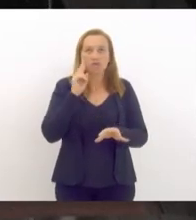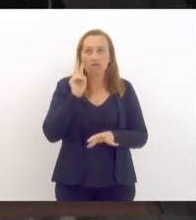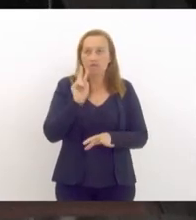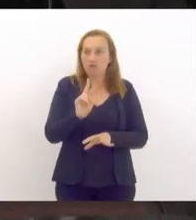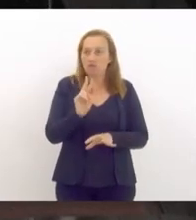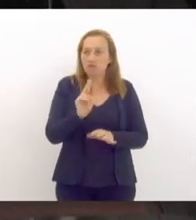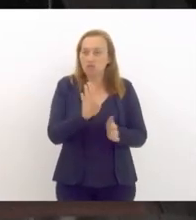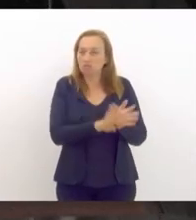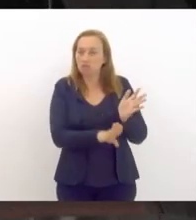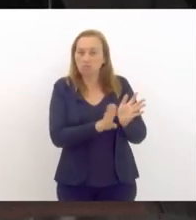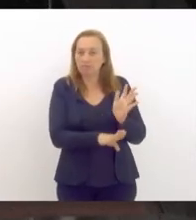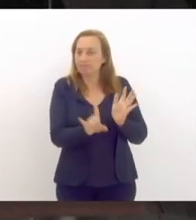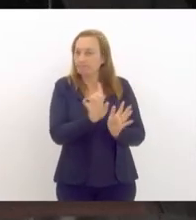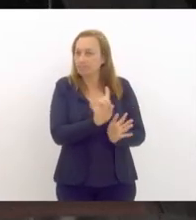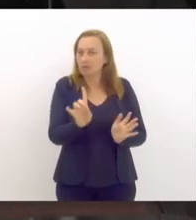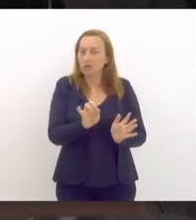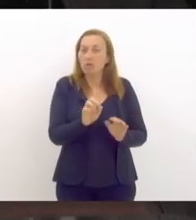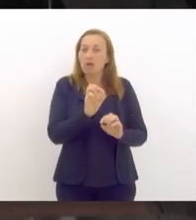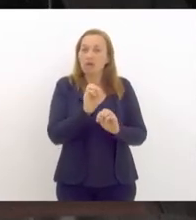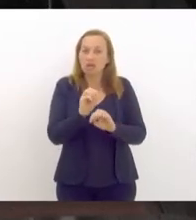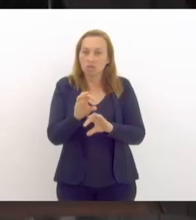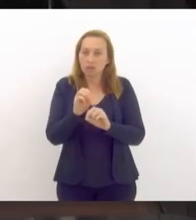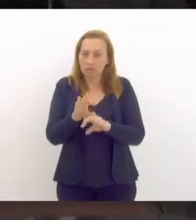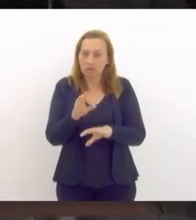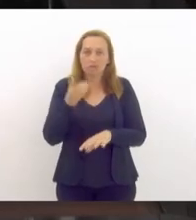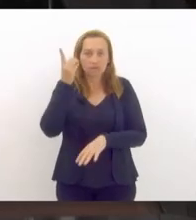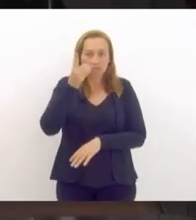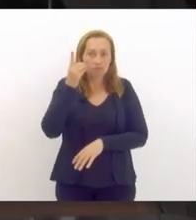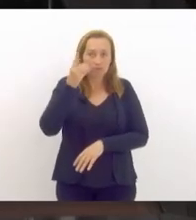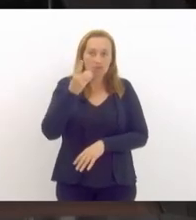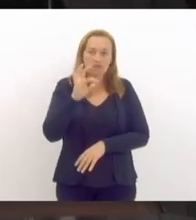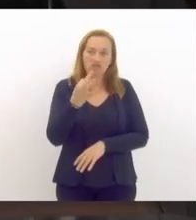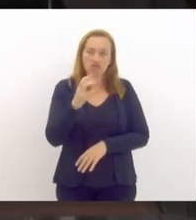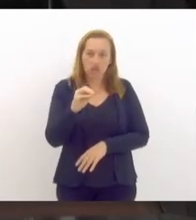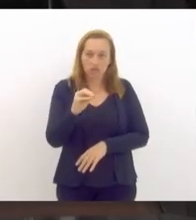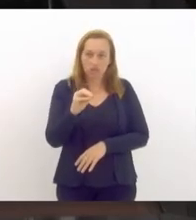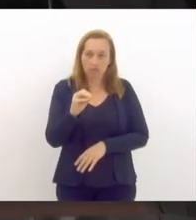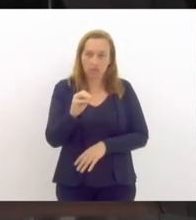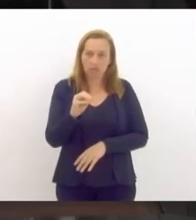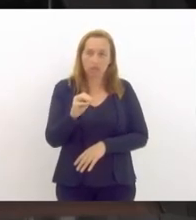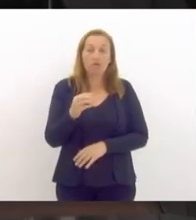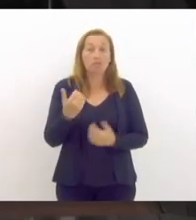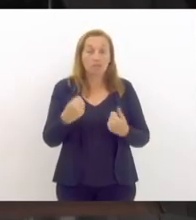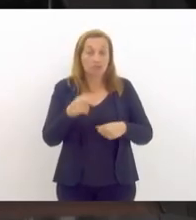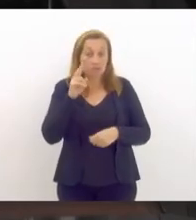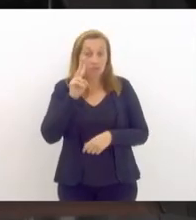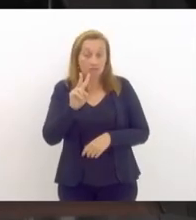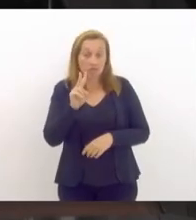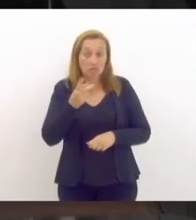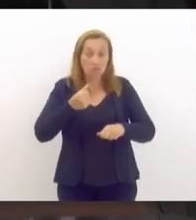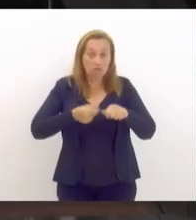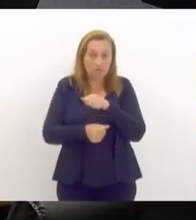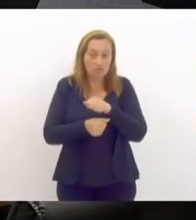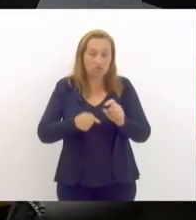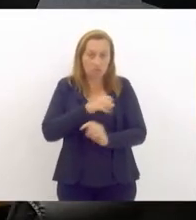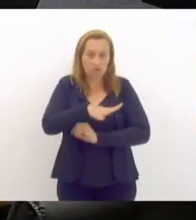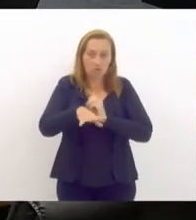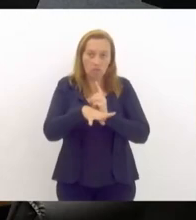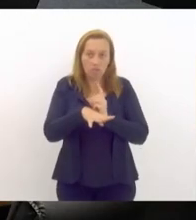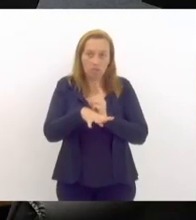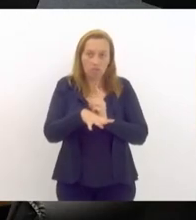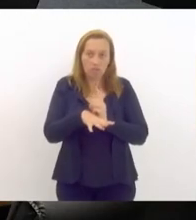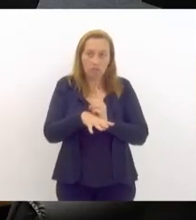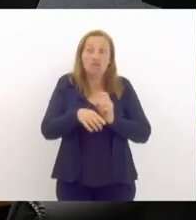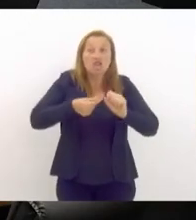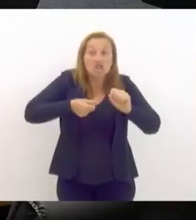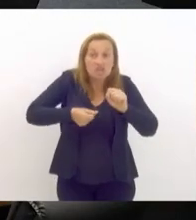despesa educação Deputado Tiago Gagliasso tem que ser vista Como investimento social e